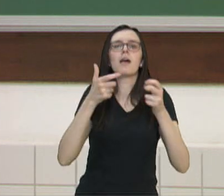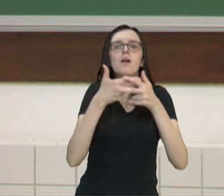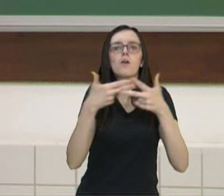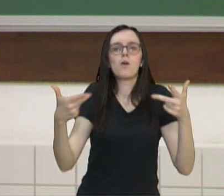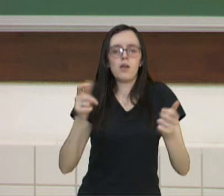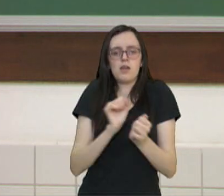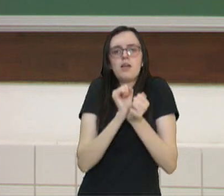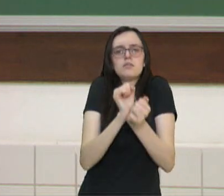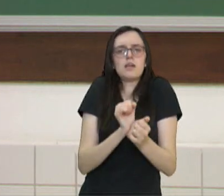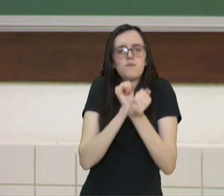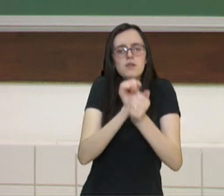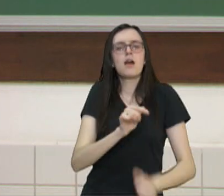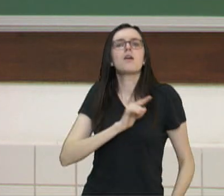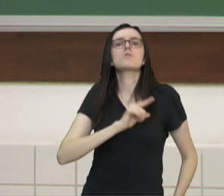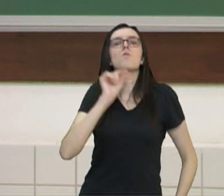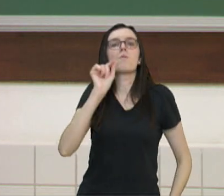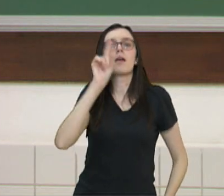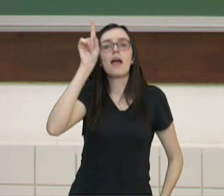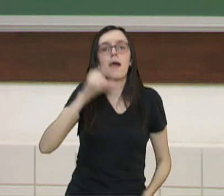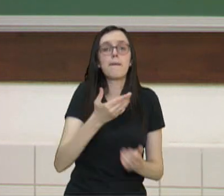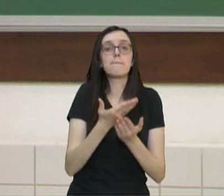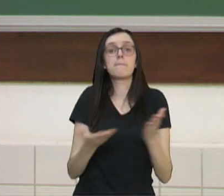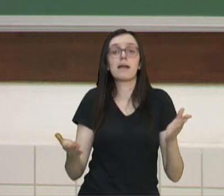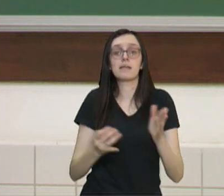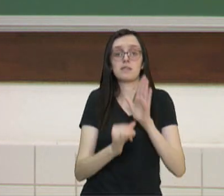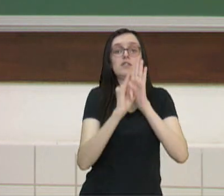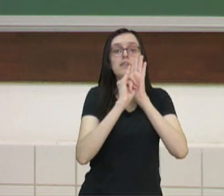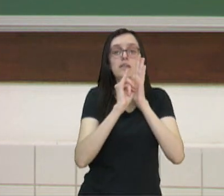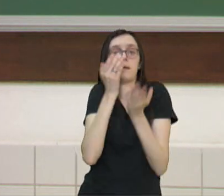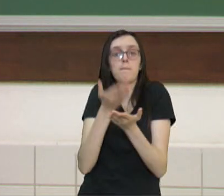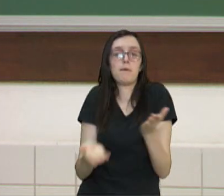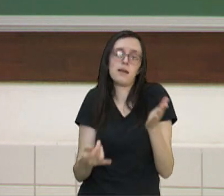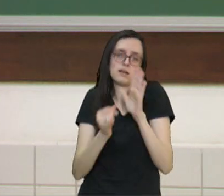da escravidão, tem isso da perda da identidade